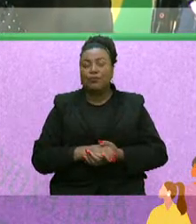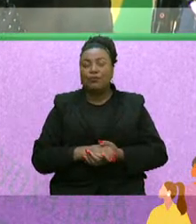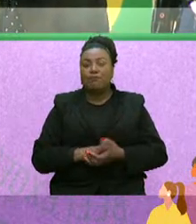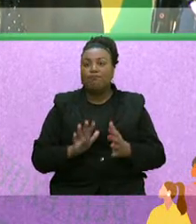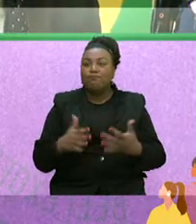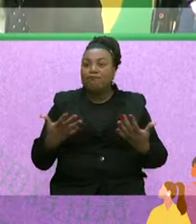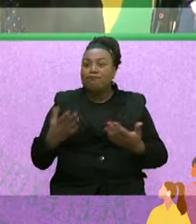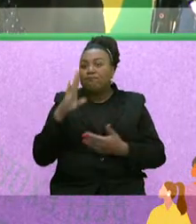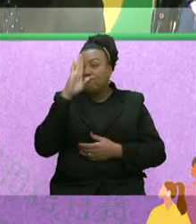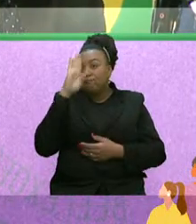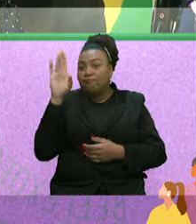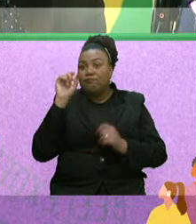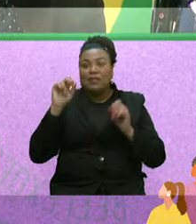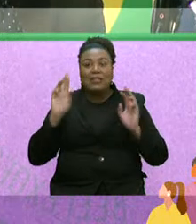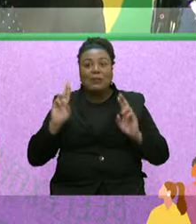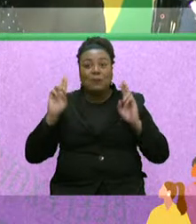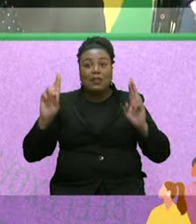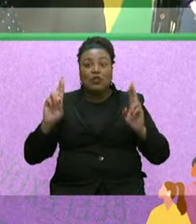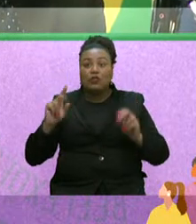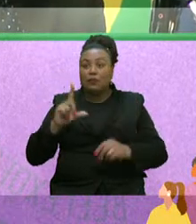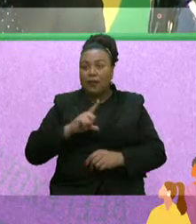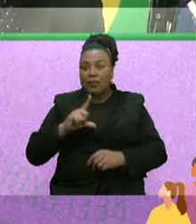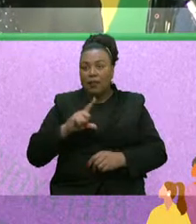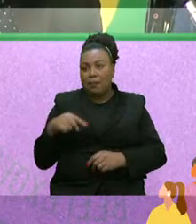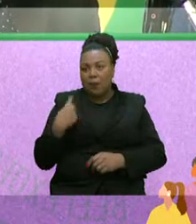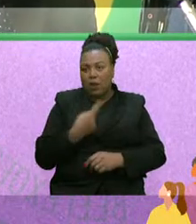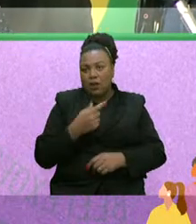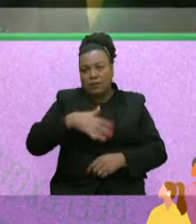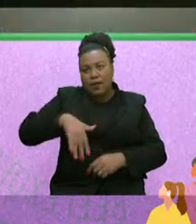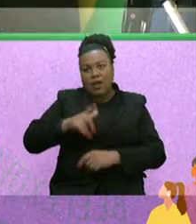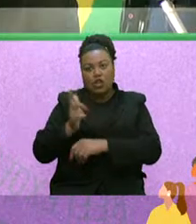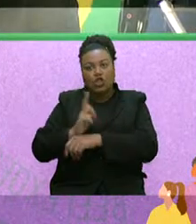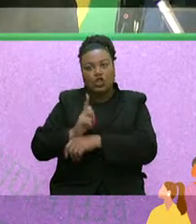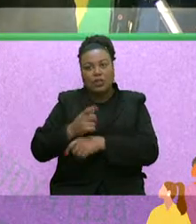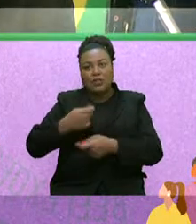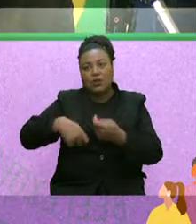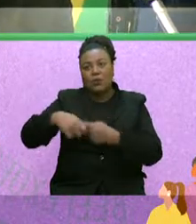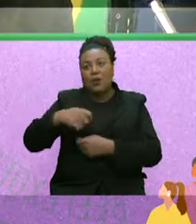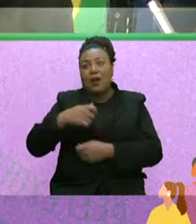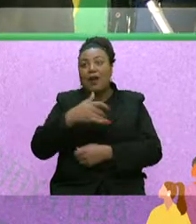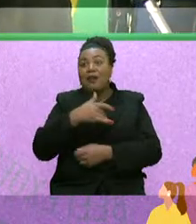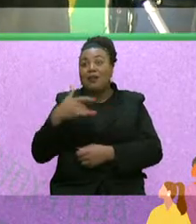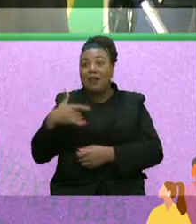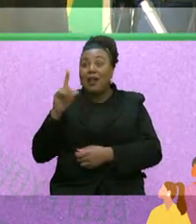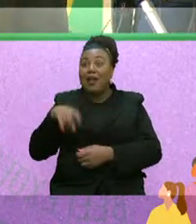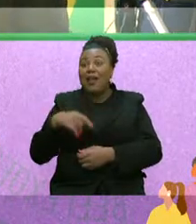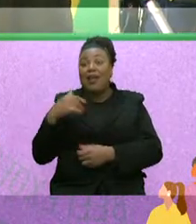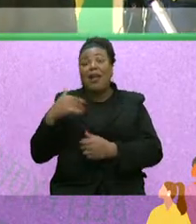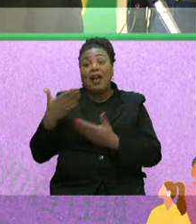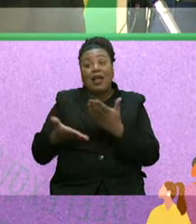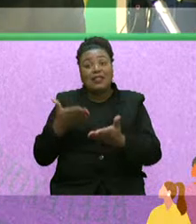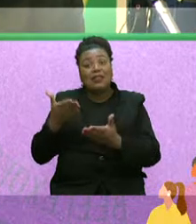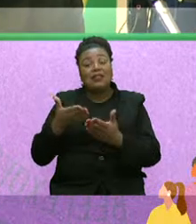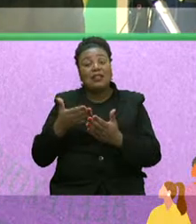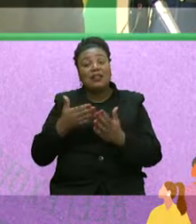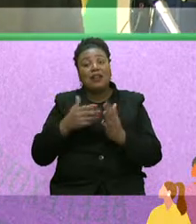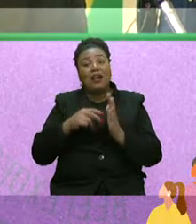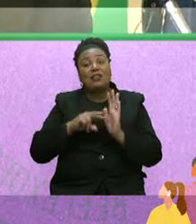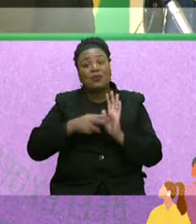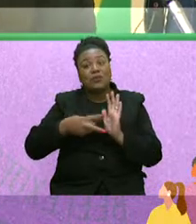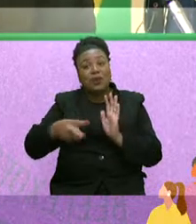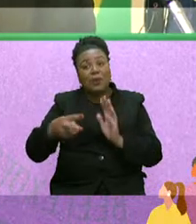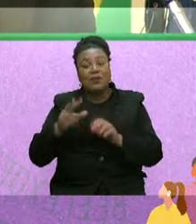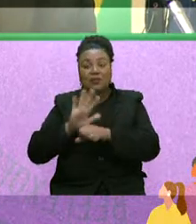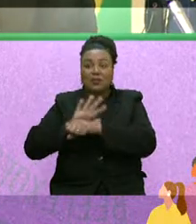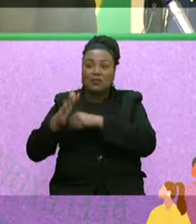Então, principalmente, a grande expectativa que fica para nós na área da gestão da saúde é atender às sequelas da Covid e essa